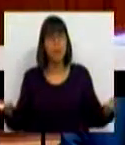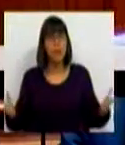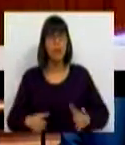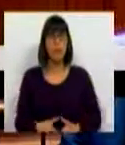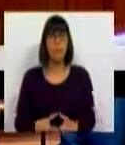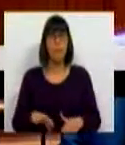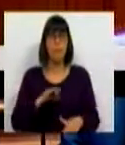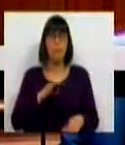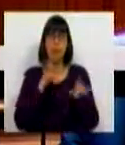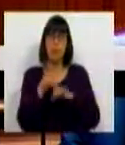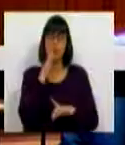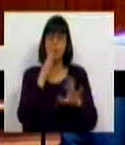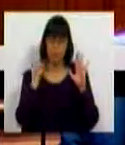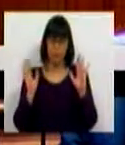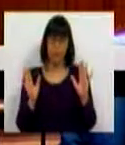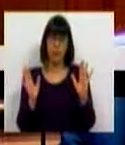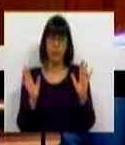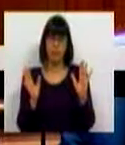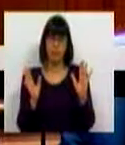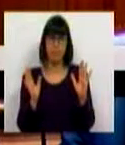Portanto, Sr. Deputado,